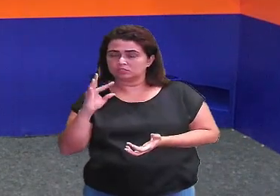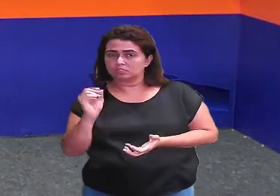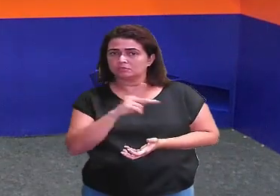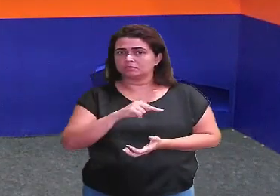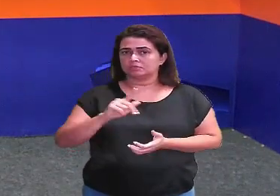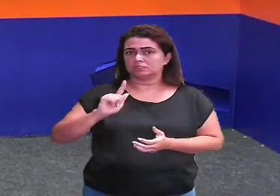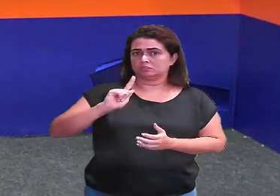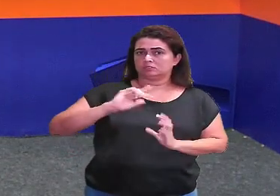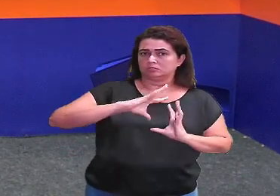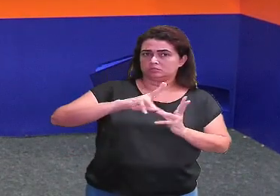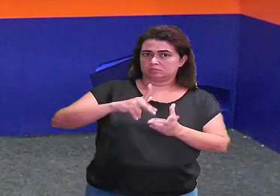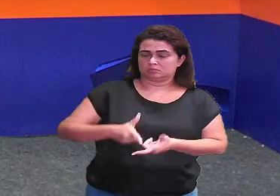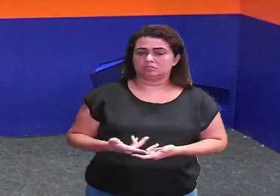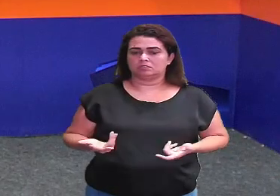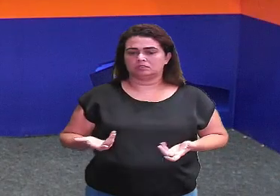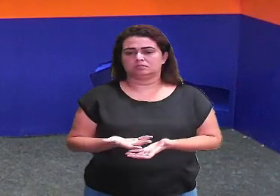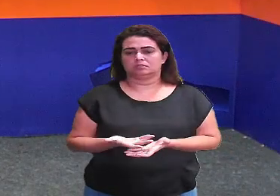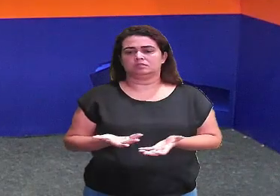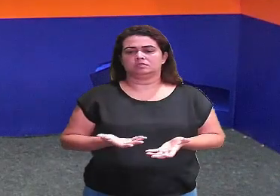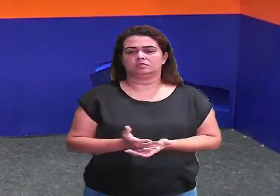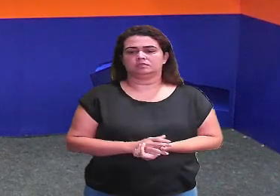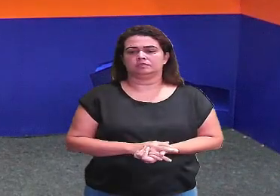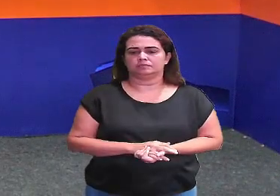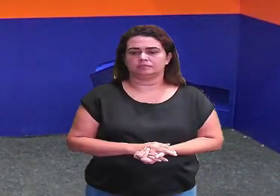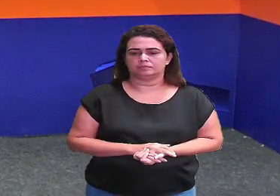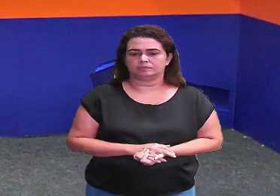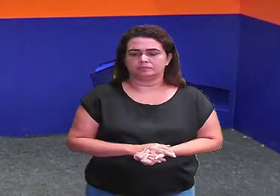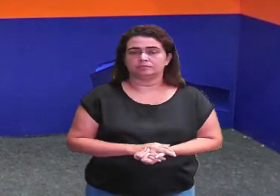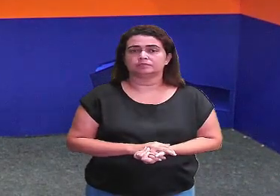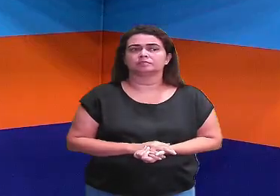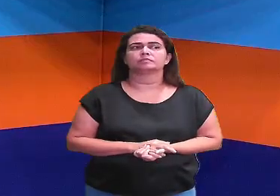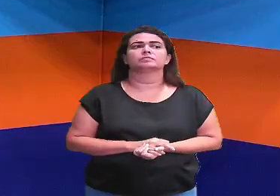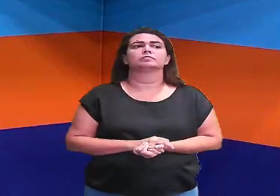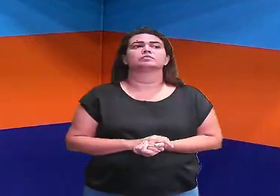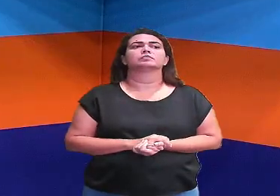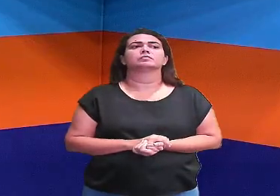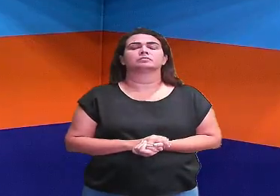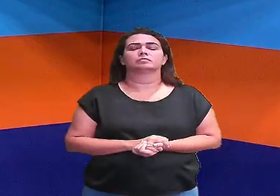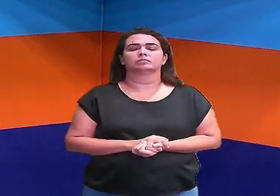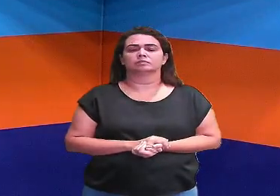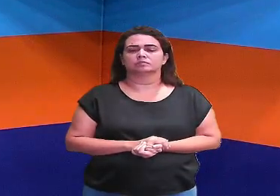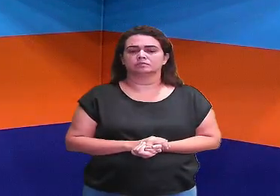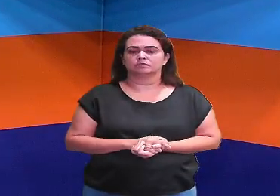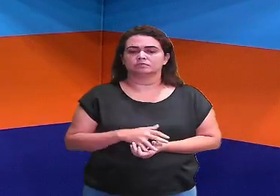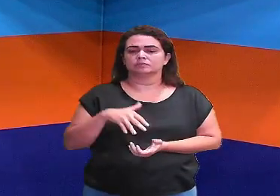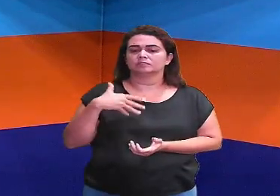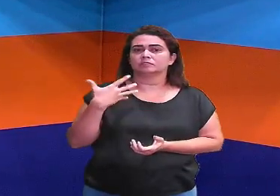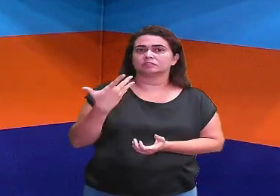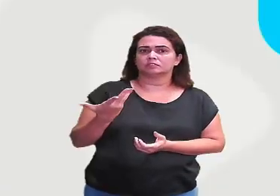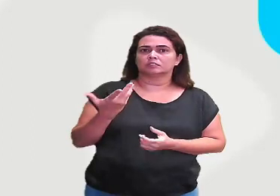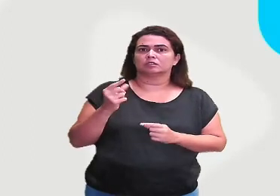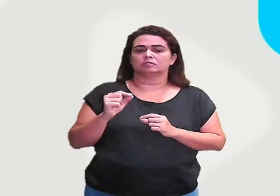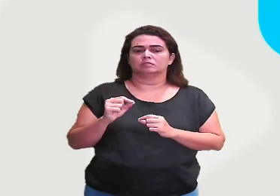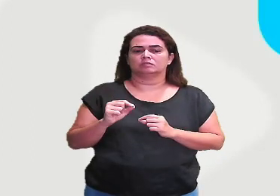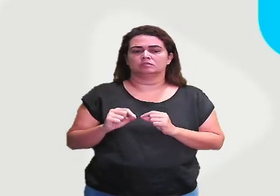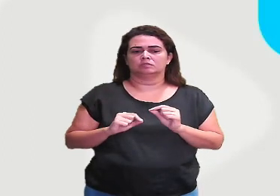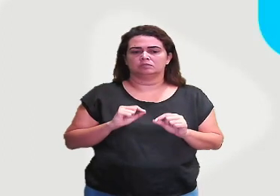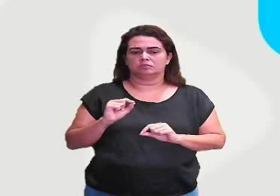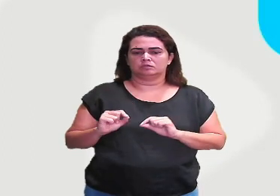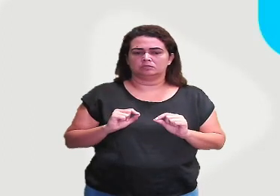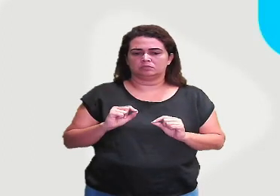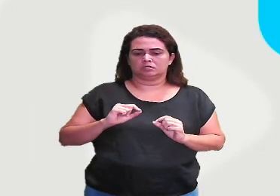aula. Então, a parte mais iluminada pelo Sol não é sempre a mesma,